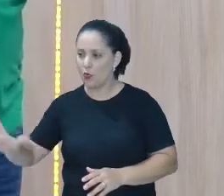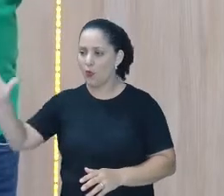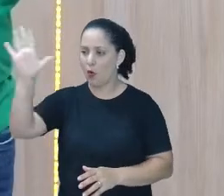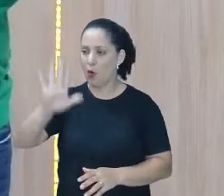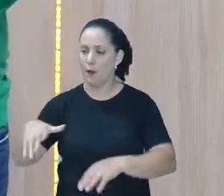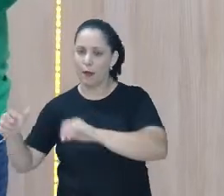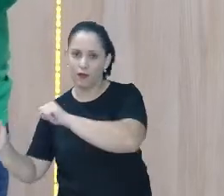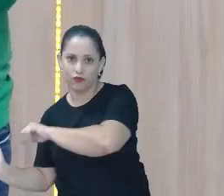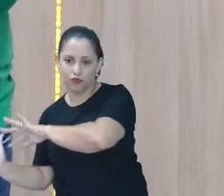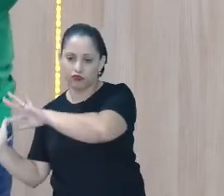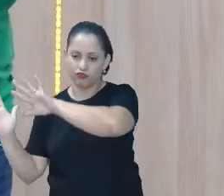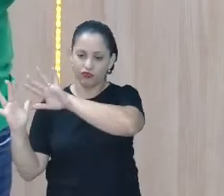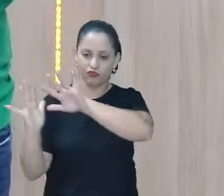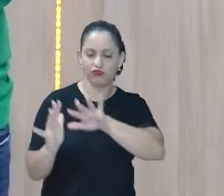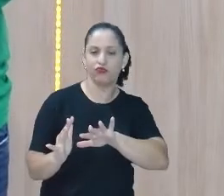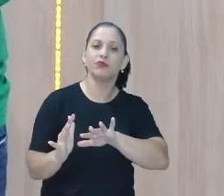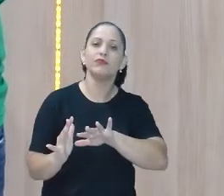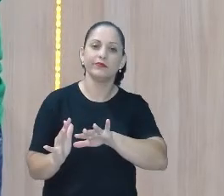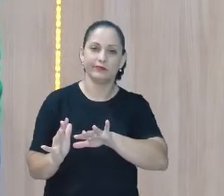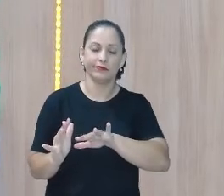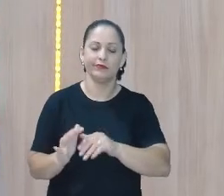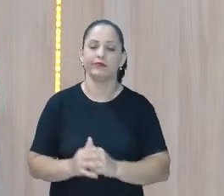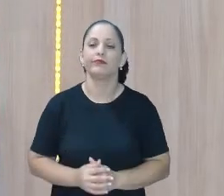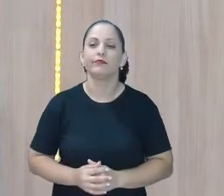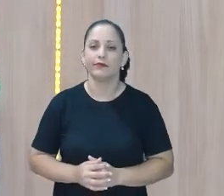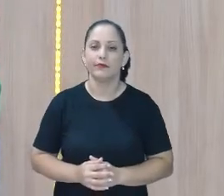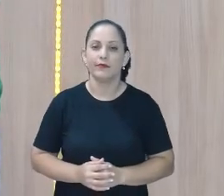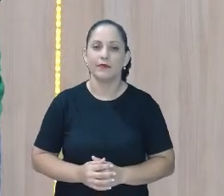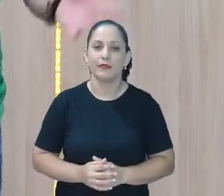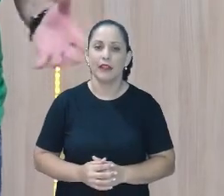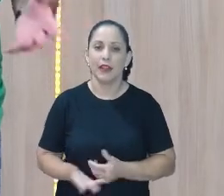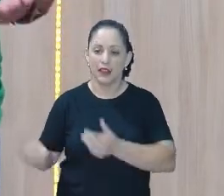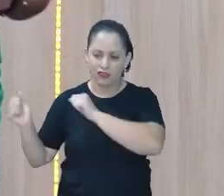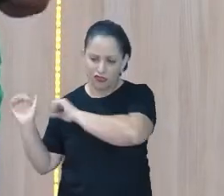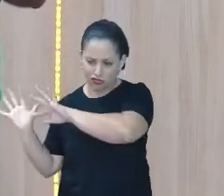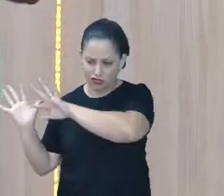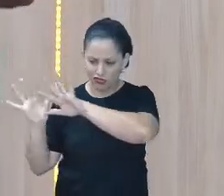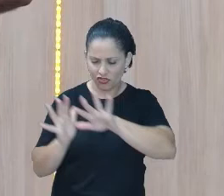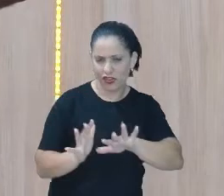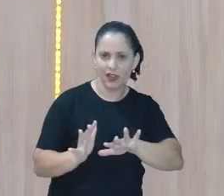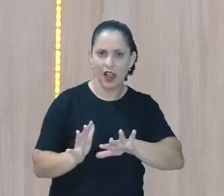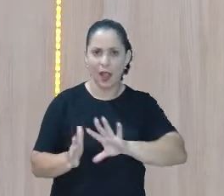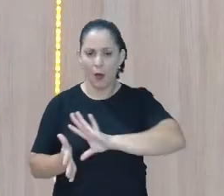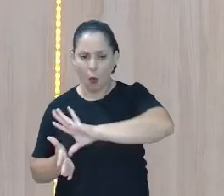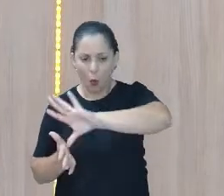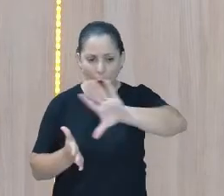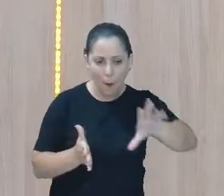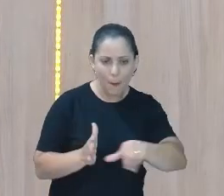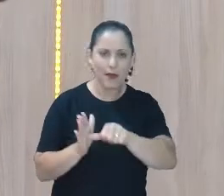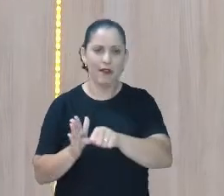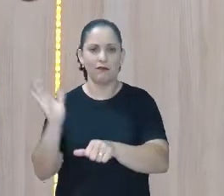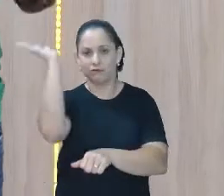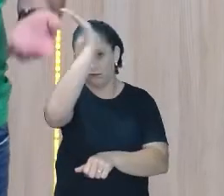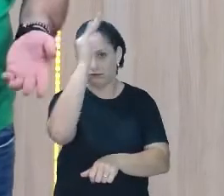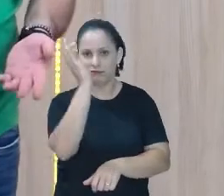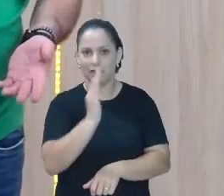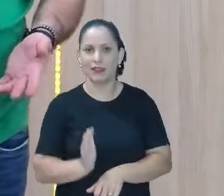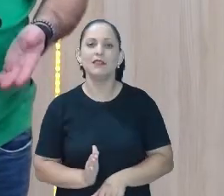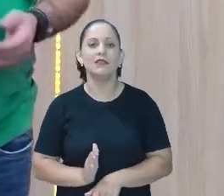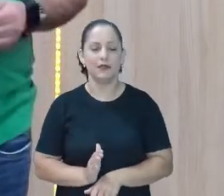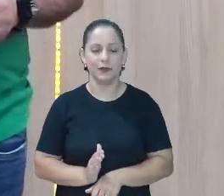posse, né, vão, na realidade, tomar mesmo, né, a terra, né, que pertencia a